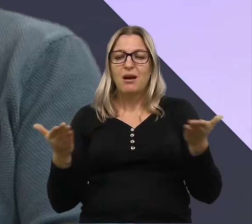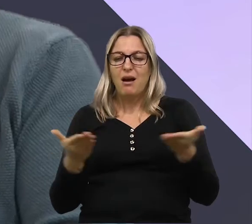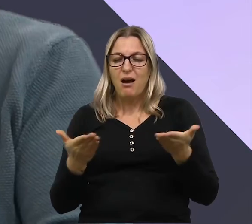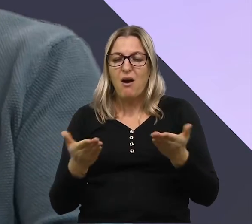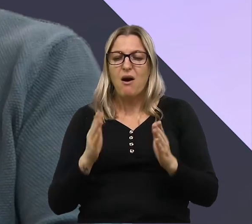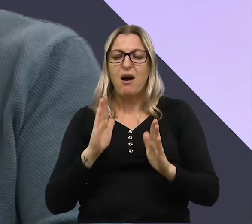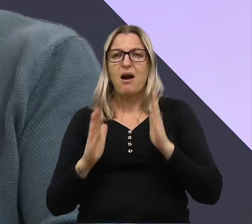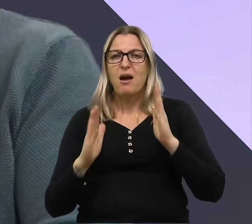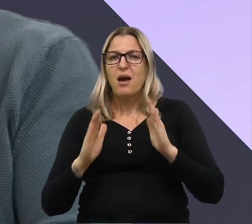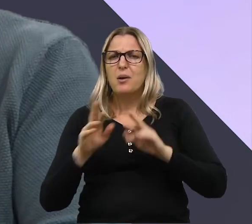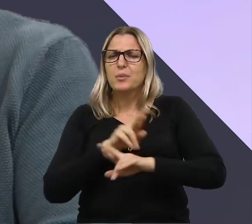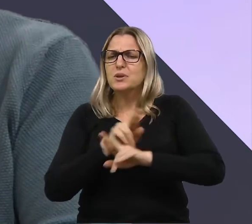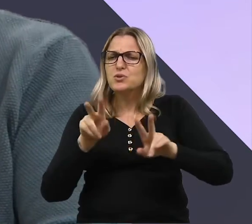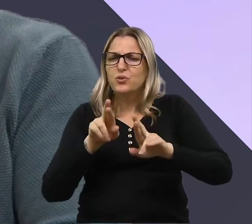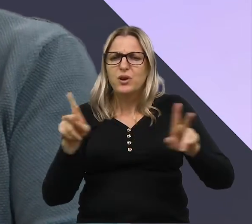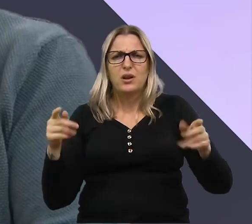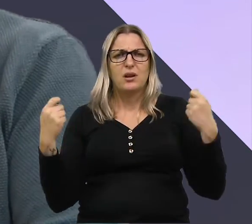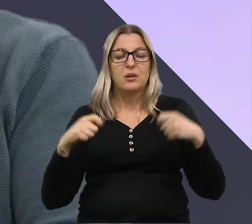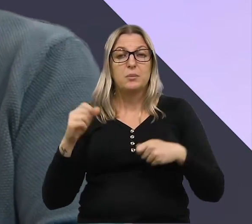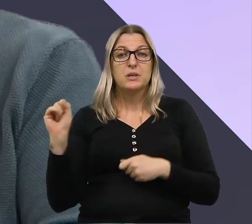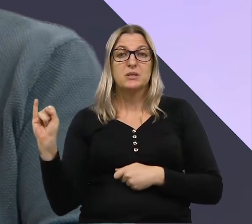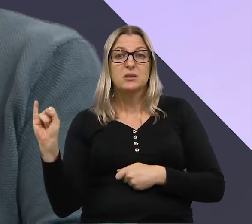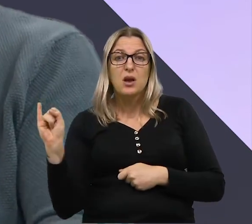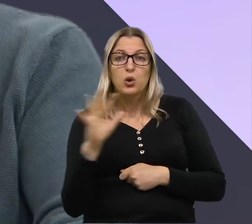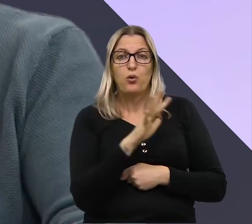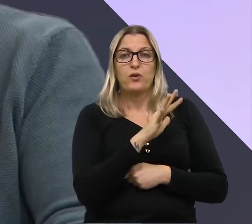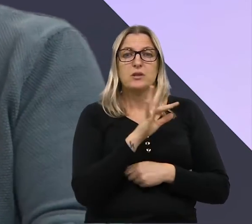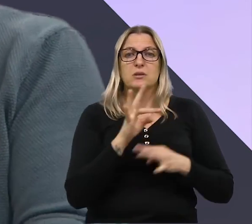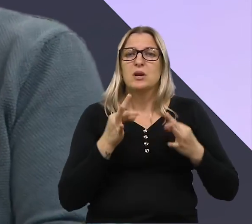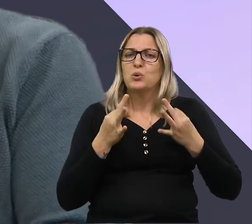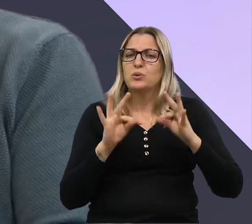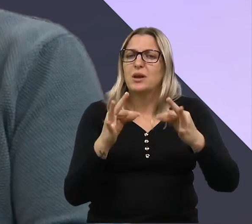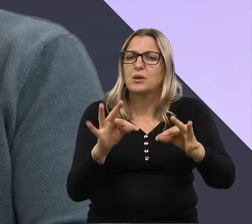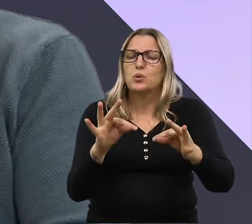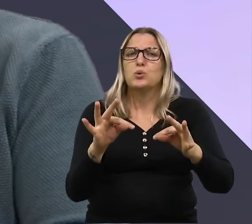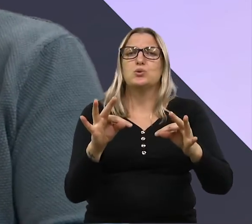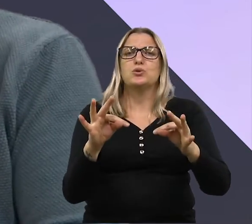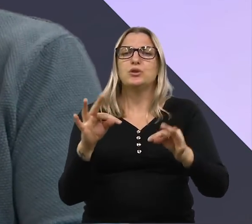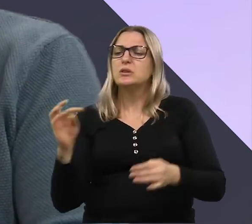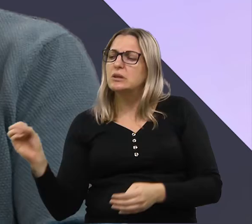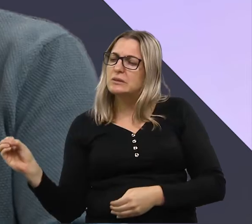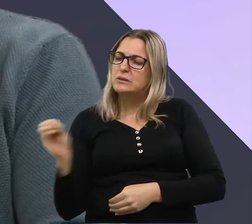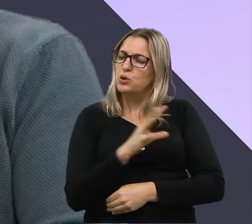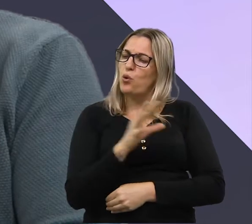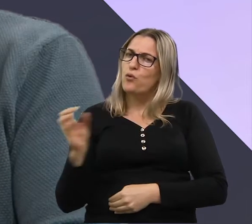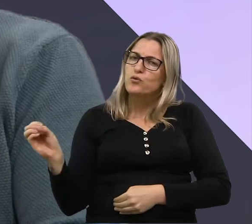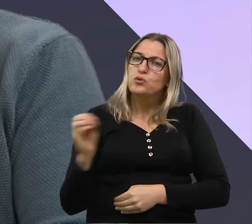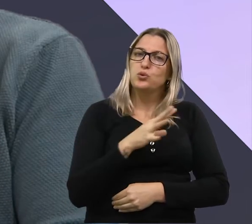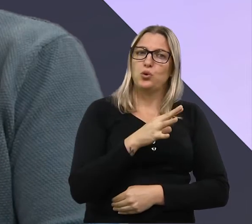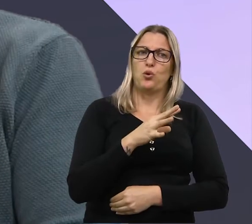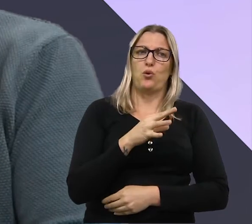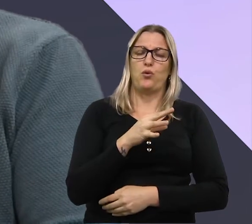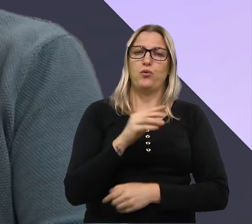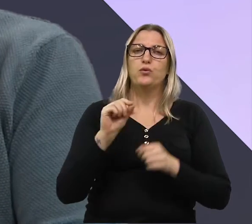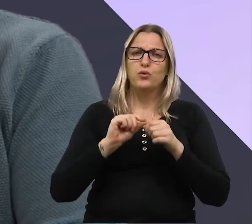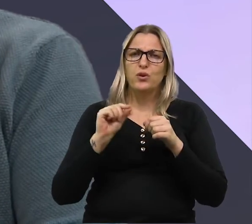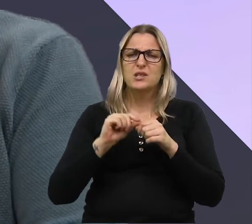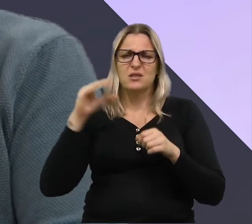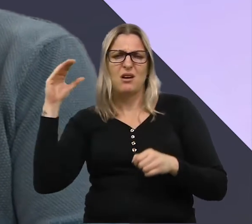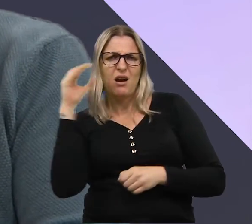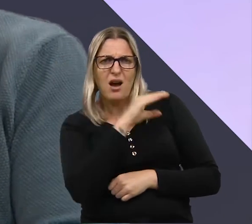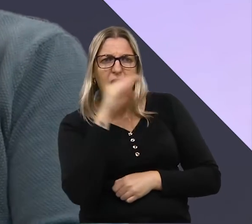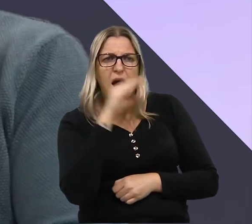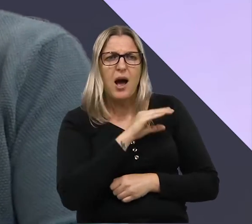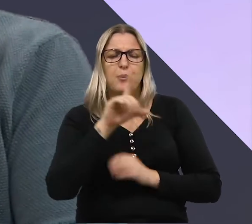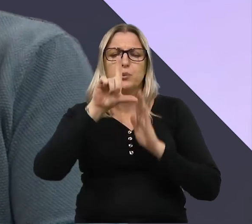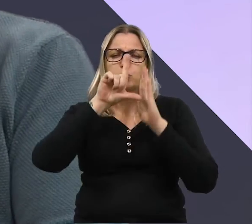por ele não novação tecnológica Bom dia estás vir essa modernidade para dentro do setor público fazer com que ele seja mais